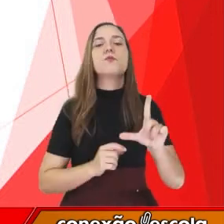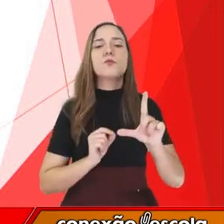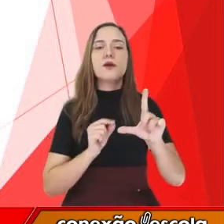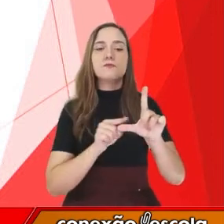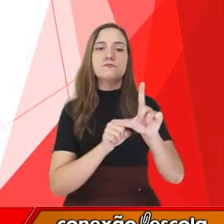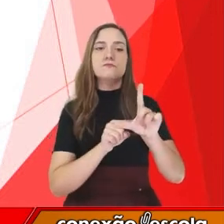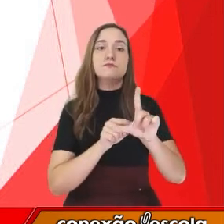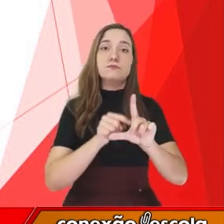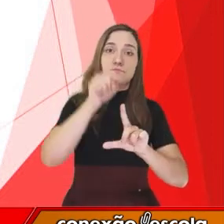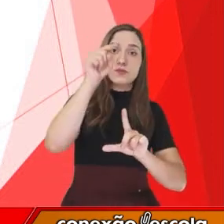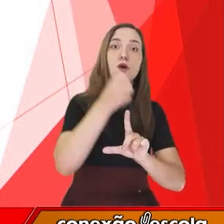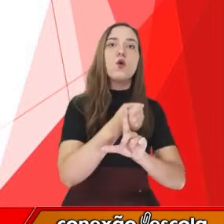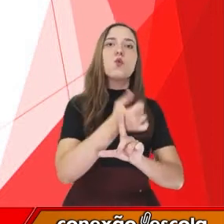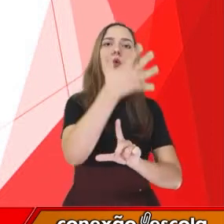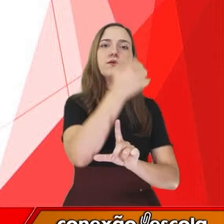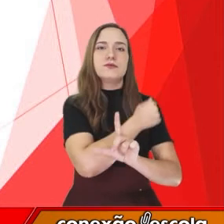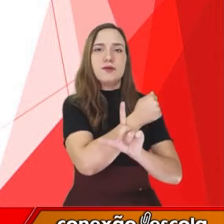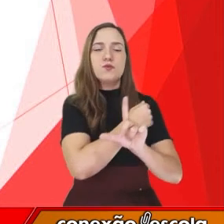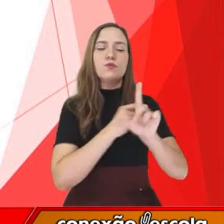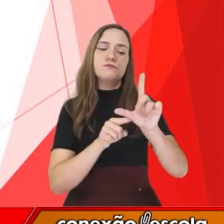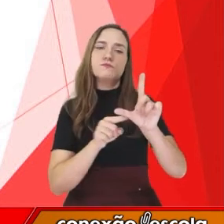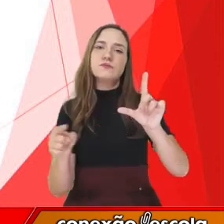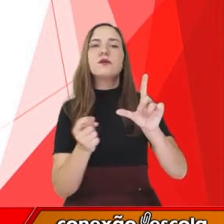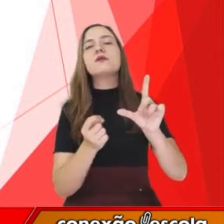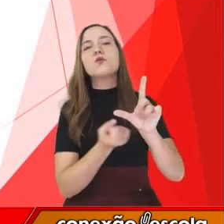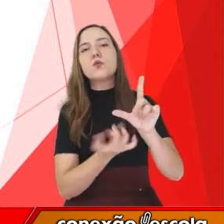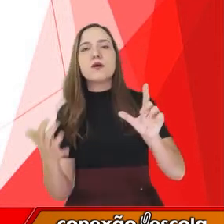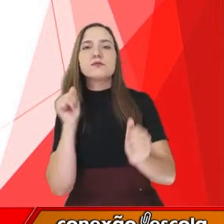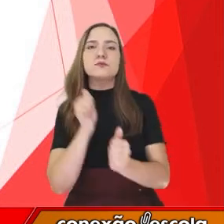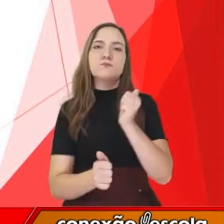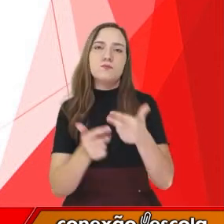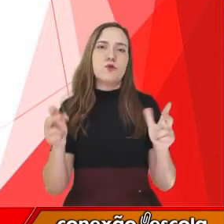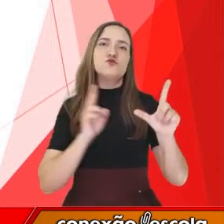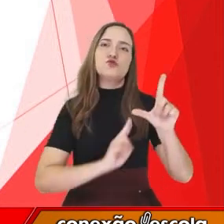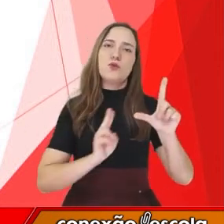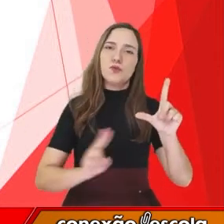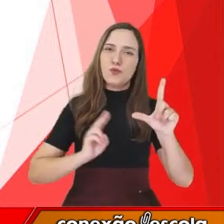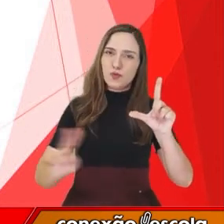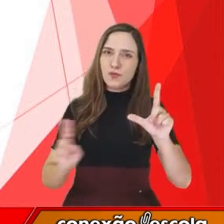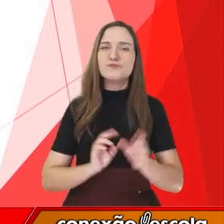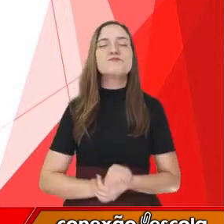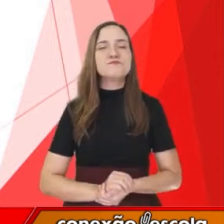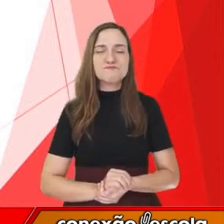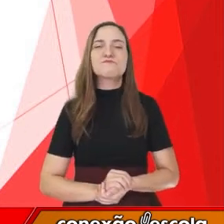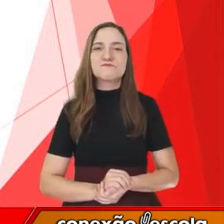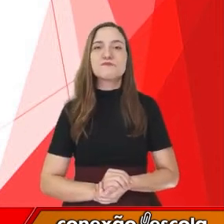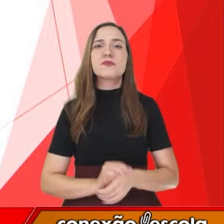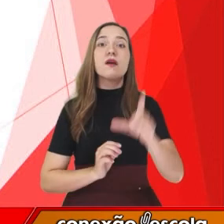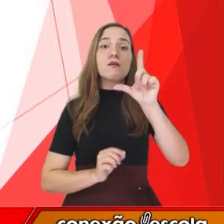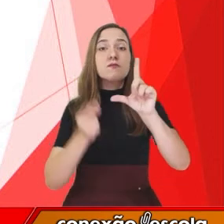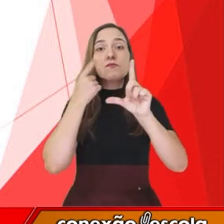o número de estudantes e a horizontal, o nome dos esportes. A barra que representa